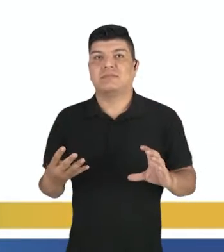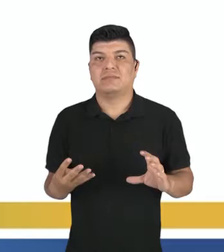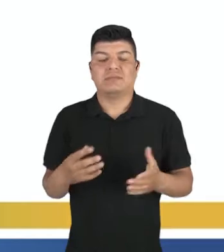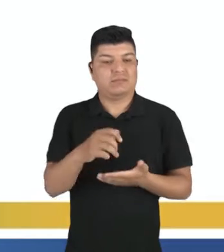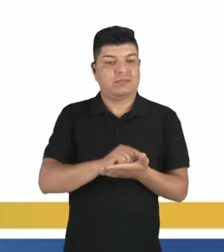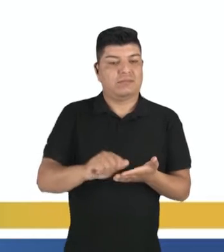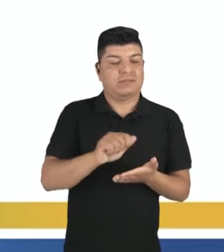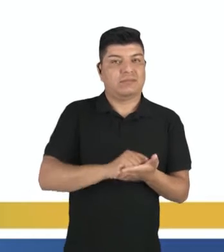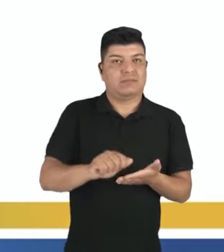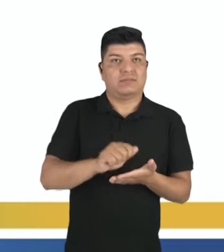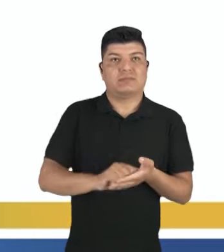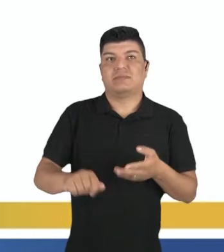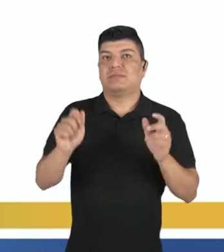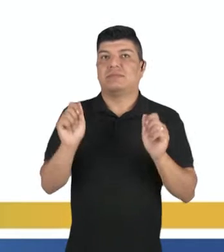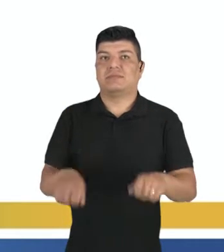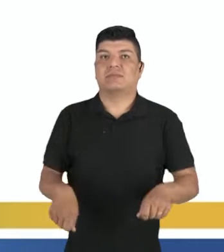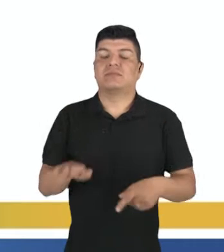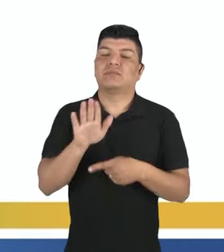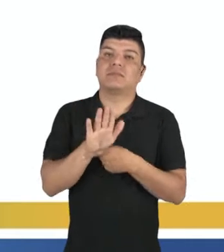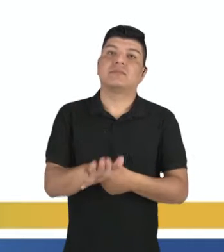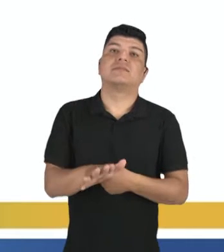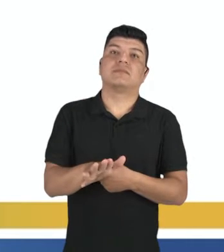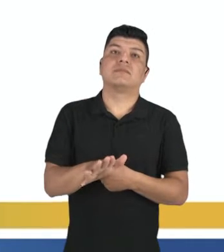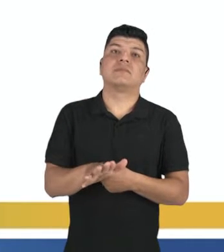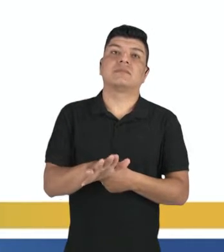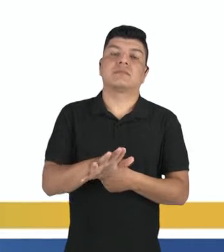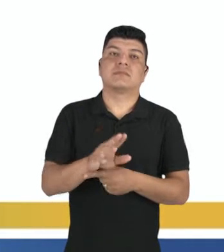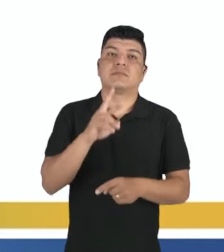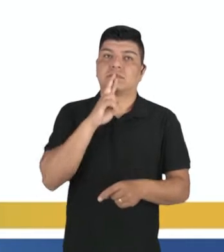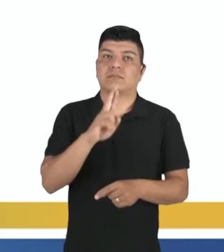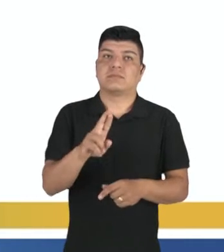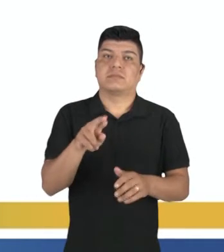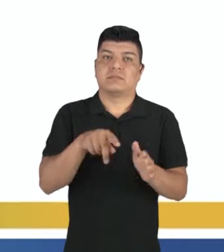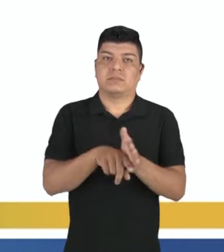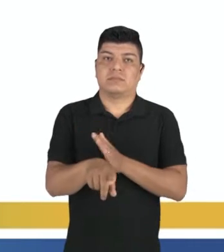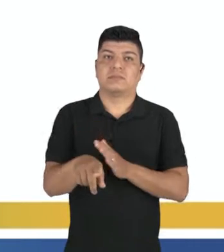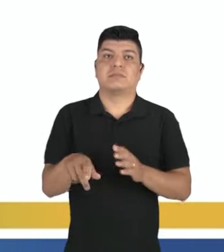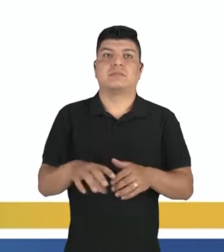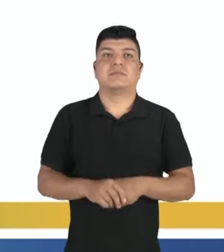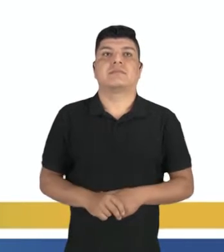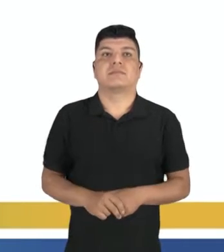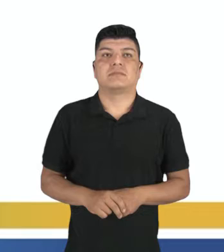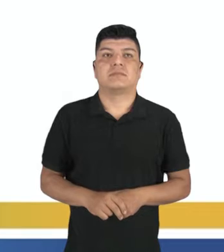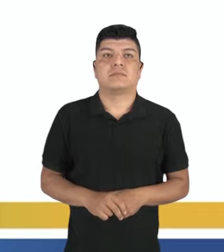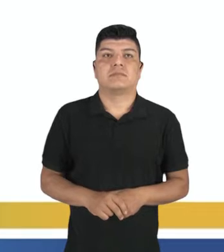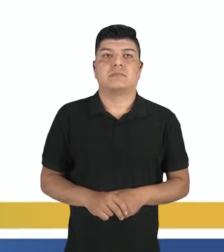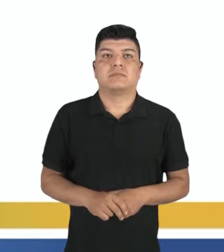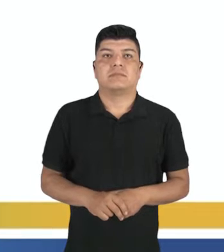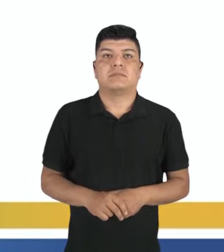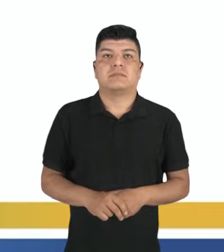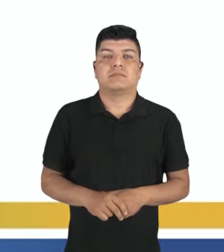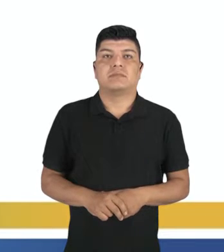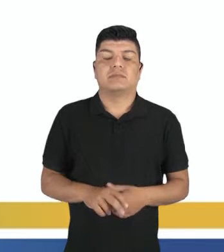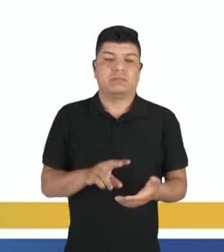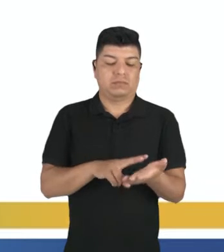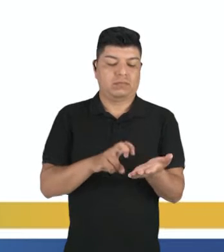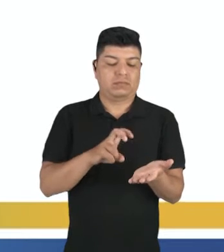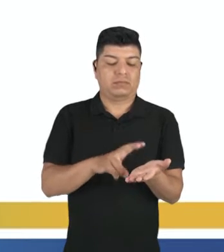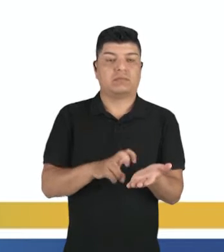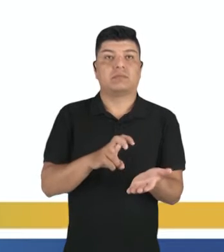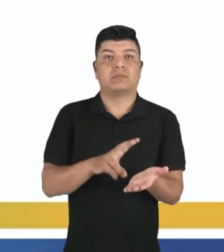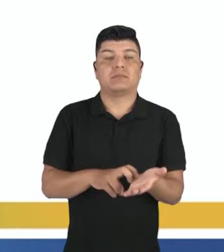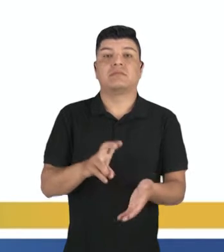é escrito, para poder auxiliar na resolução da questão. E aí ele vai dizer o seguinte, o